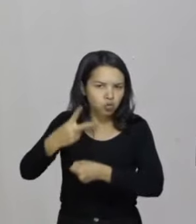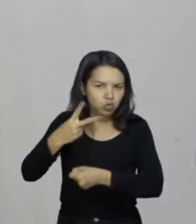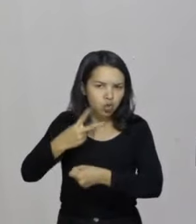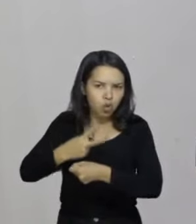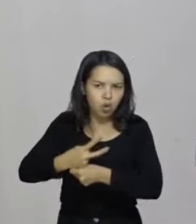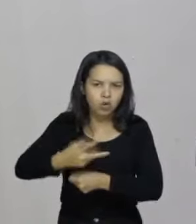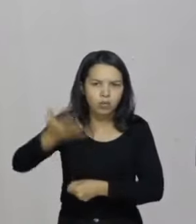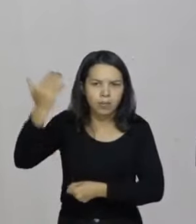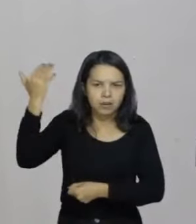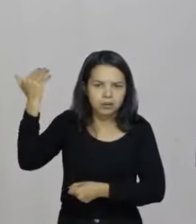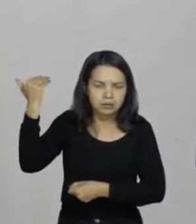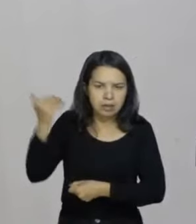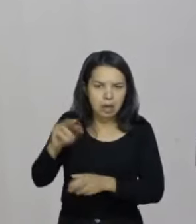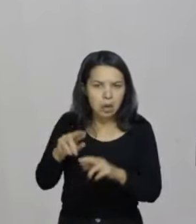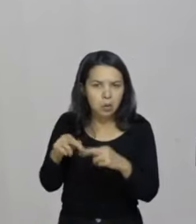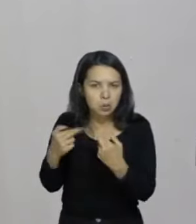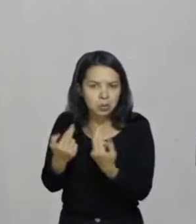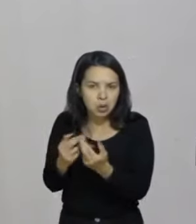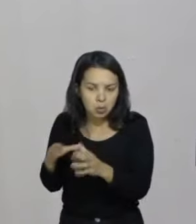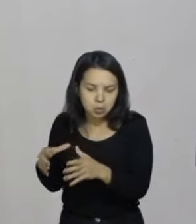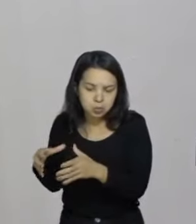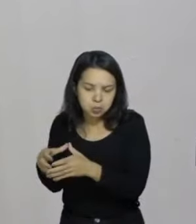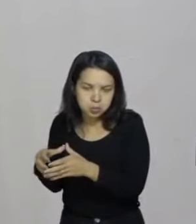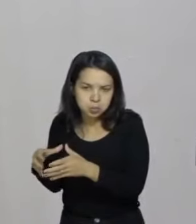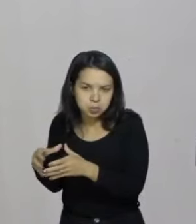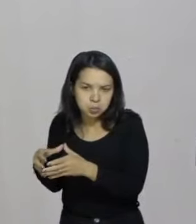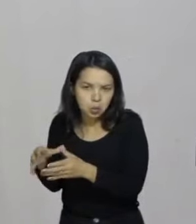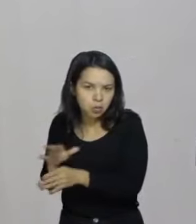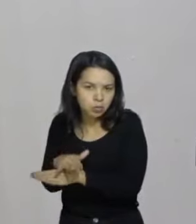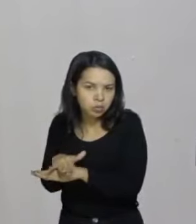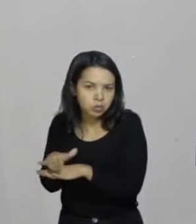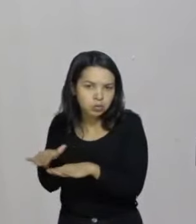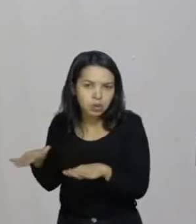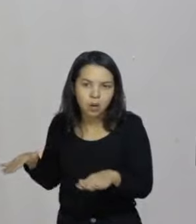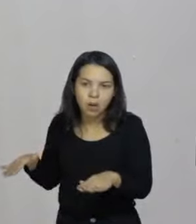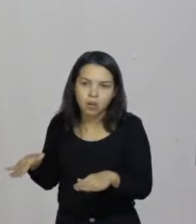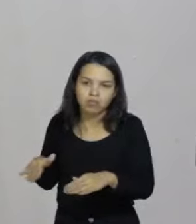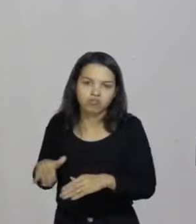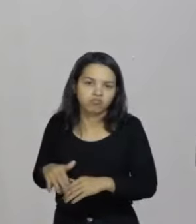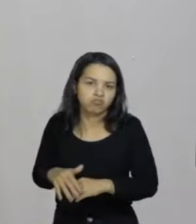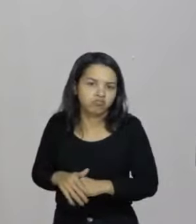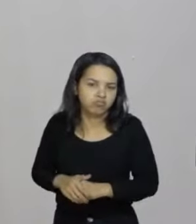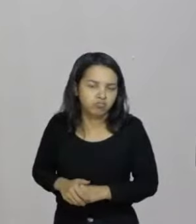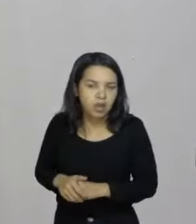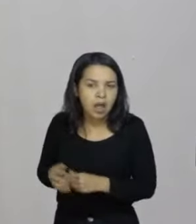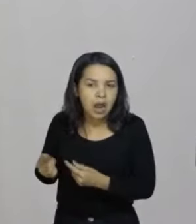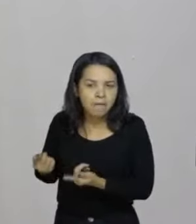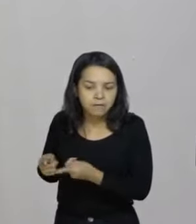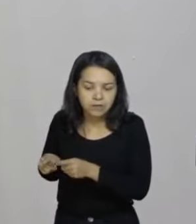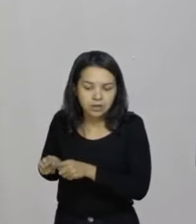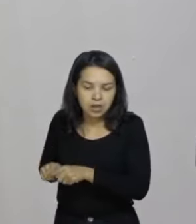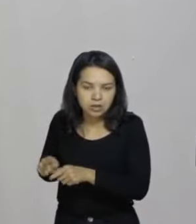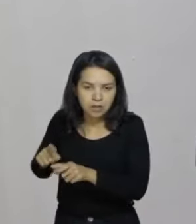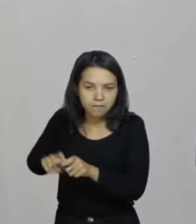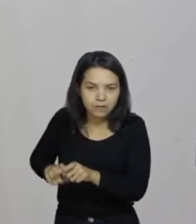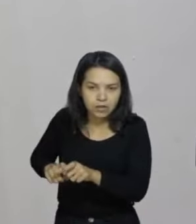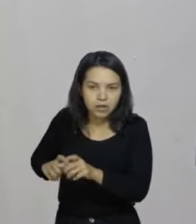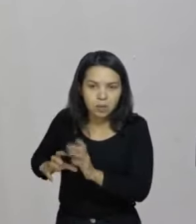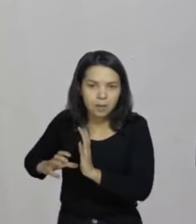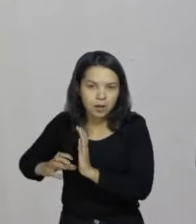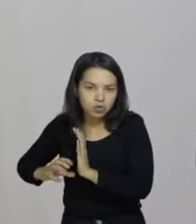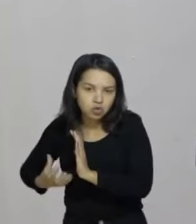era reuniãozinha fechada com a fichazinha de de filiação no partido a